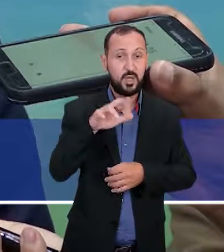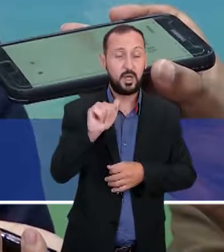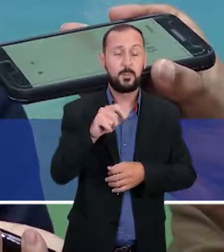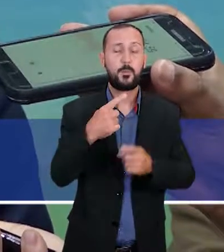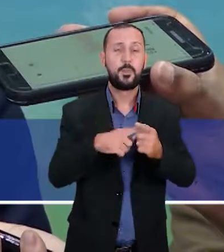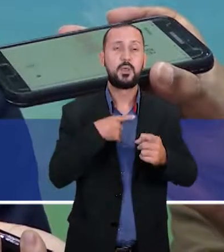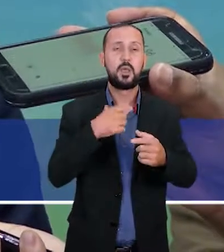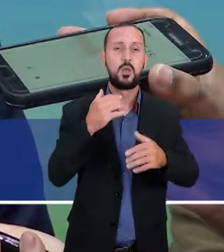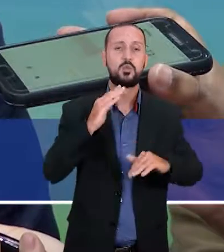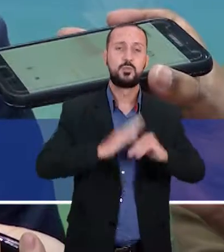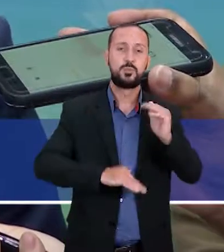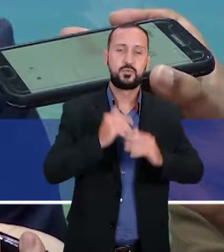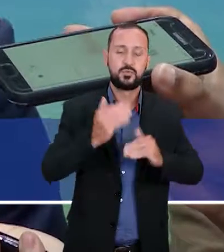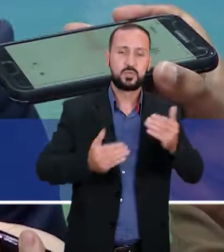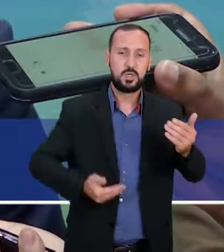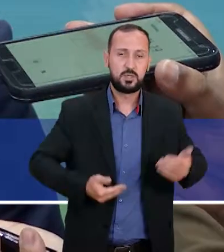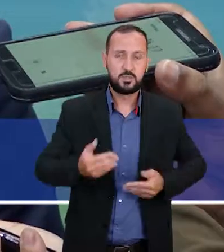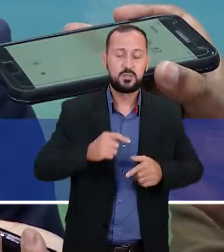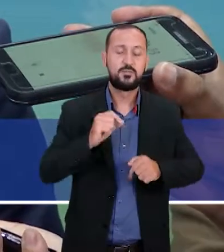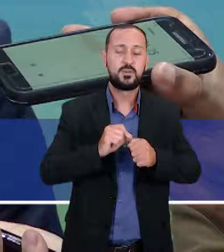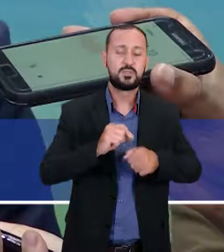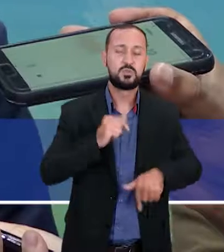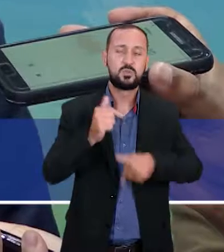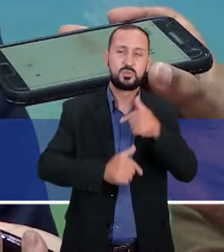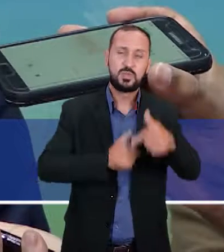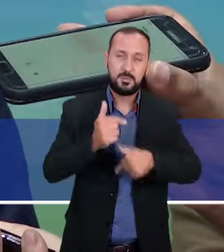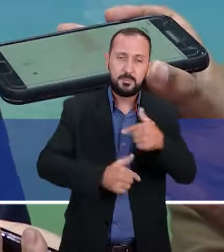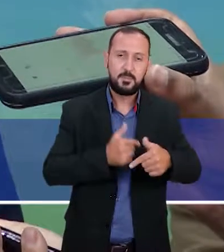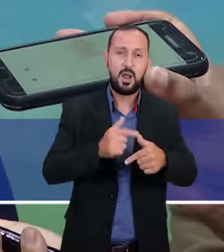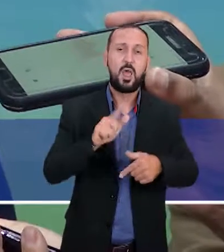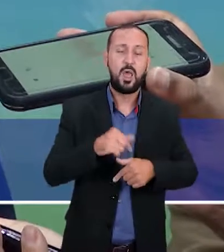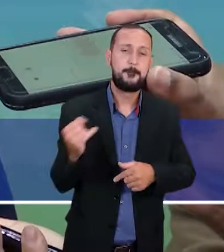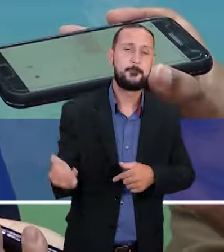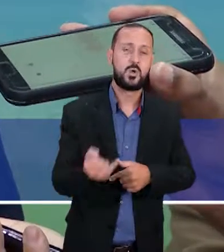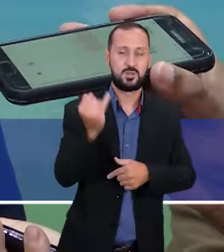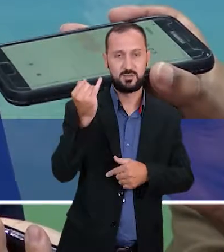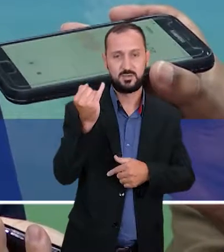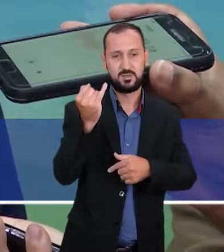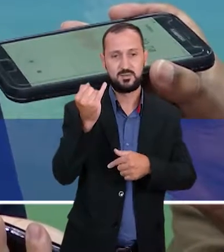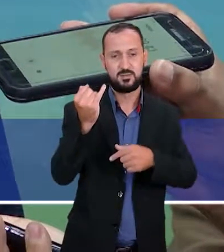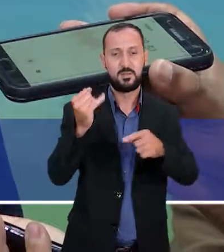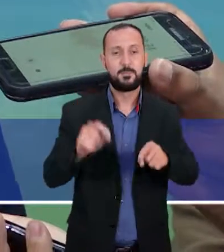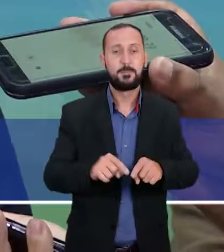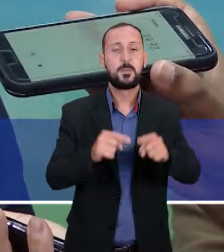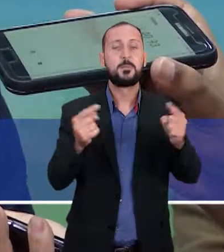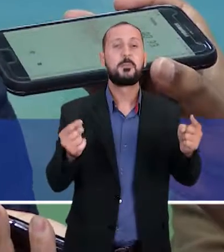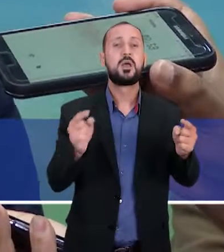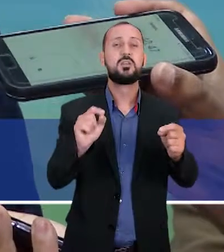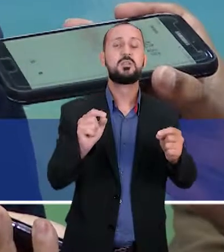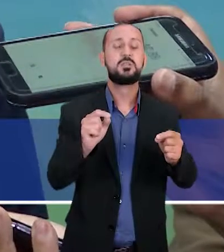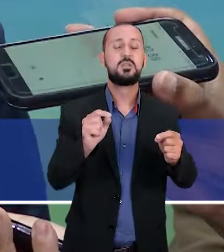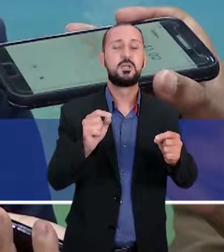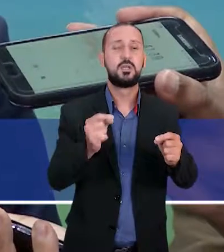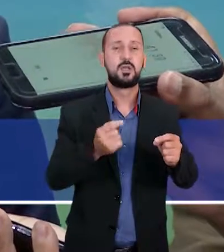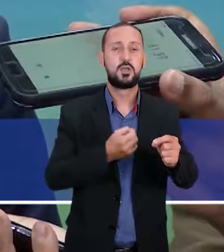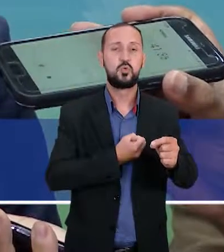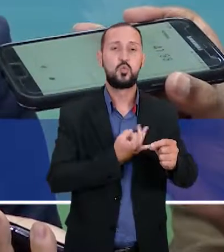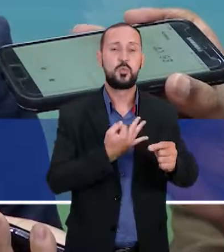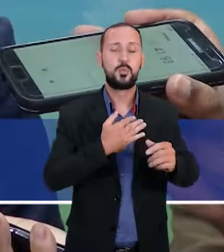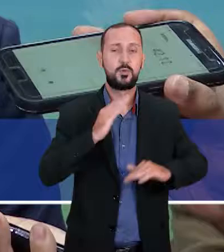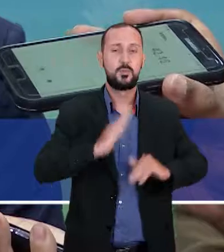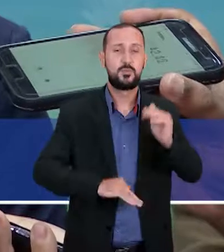os servidores do INCRA estão fazendo um trabalho muito importante, mas com um número